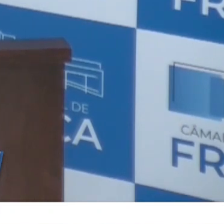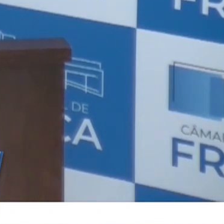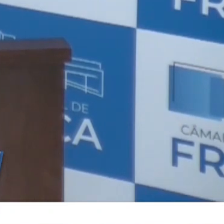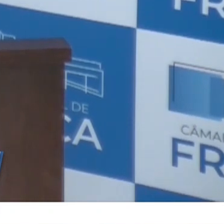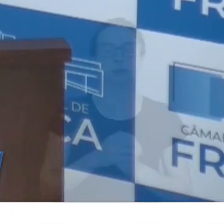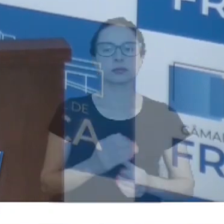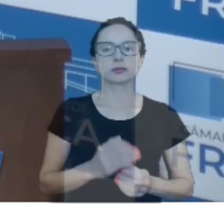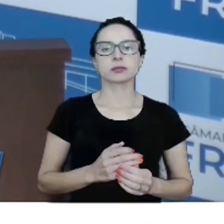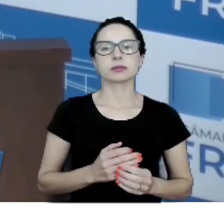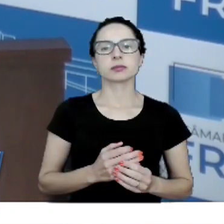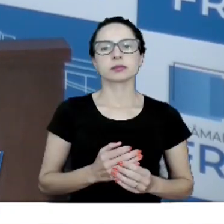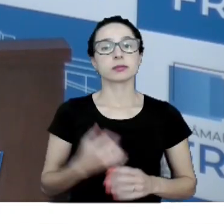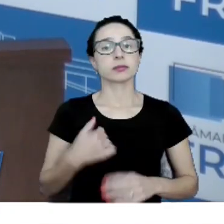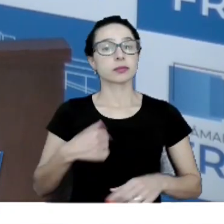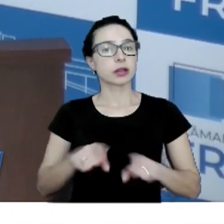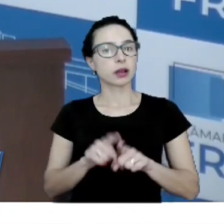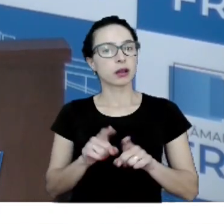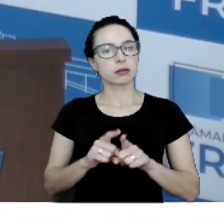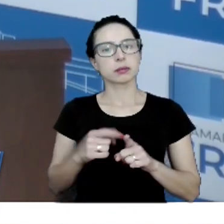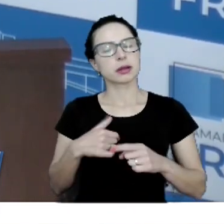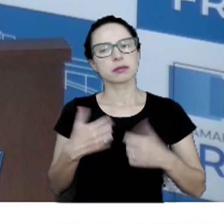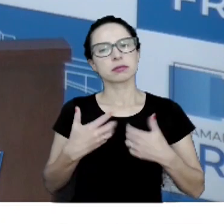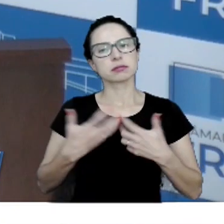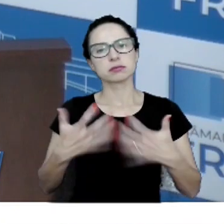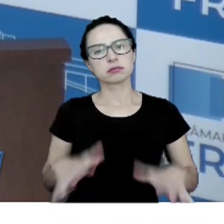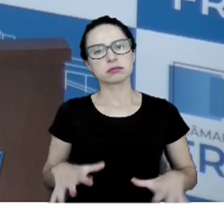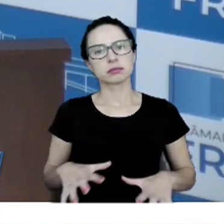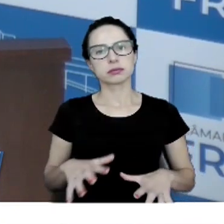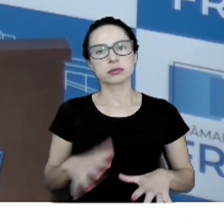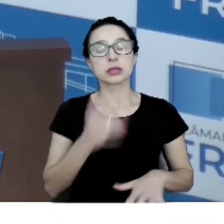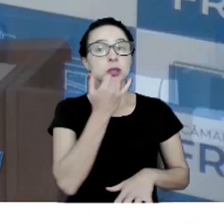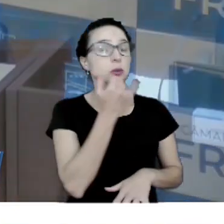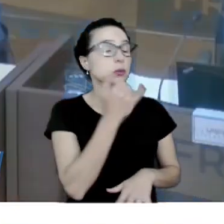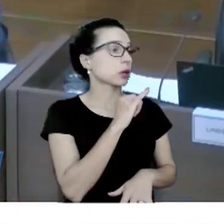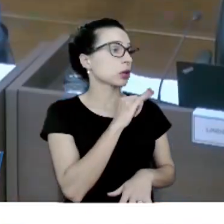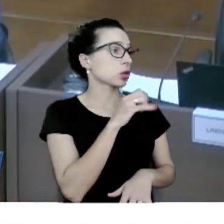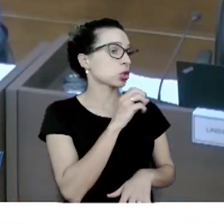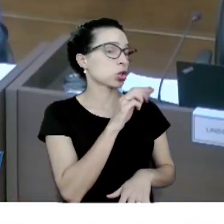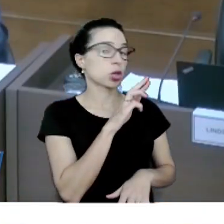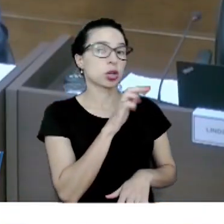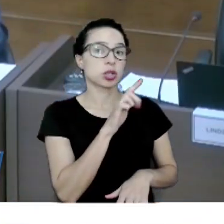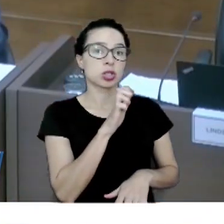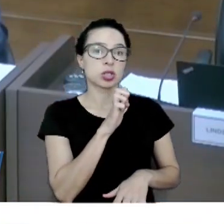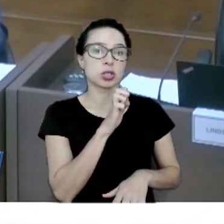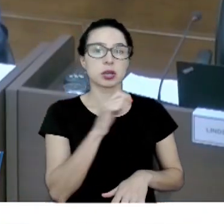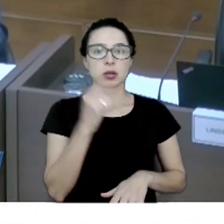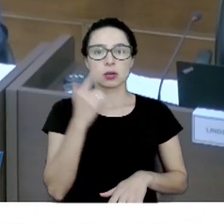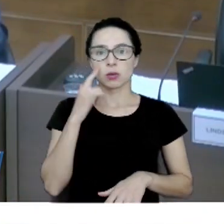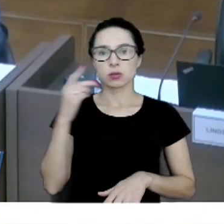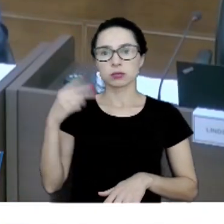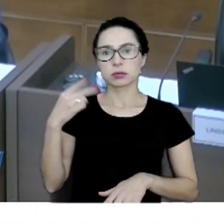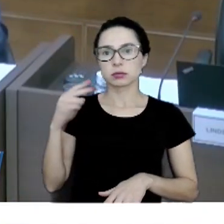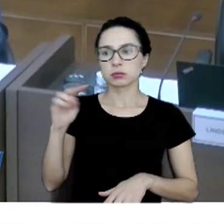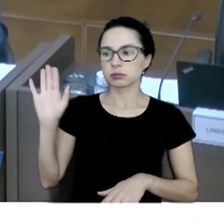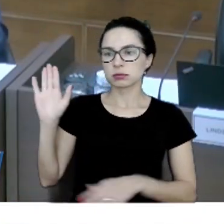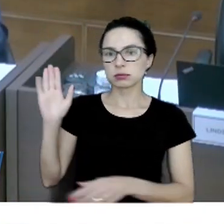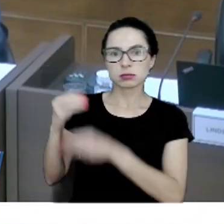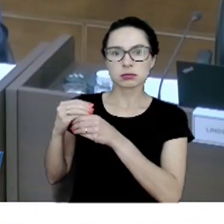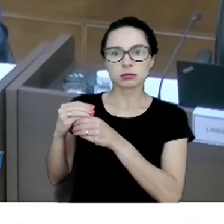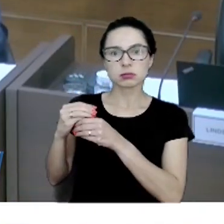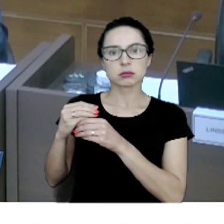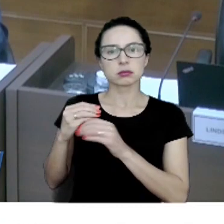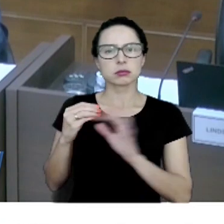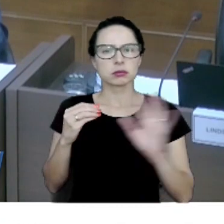eu também não quero aqui... Ô Jorge, é só para, às vezes algum outro vereador queria fazer a explanação também, mas eu queria